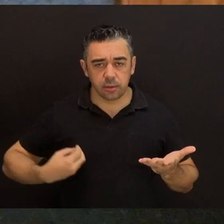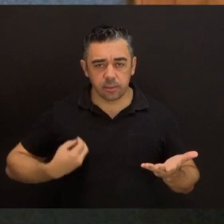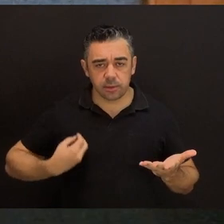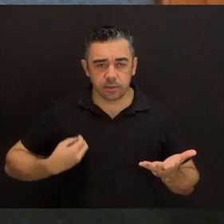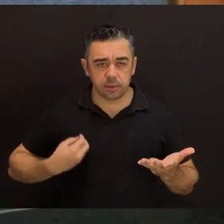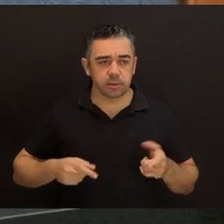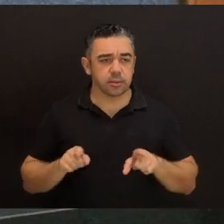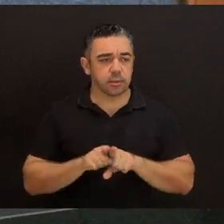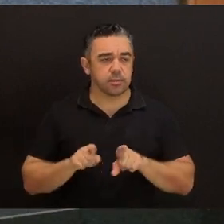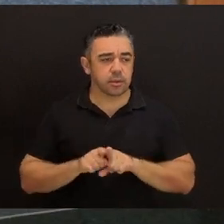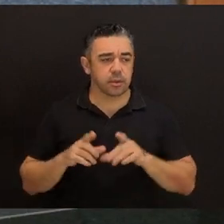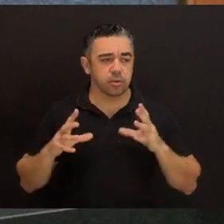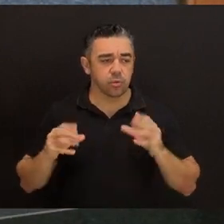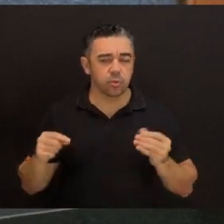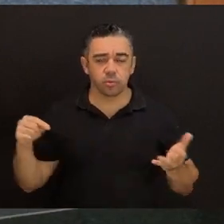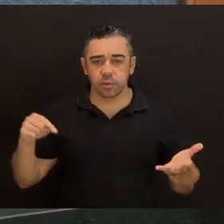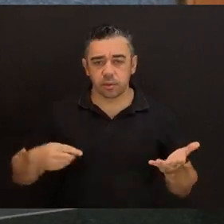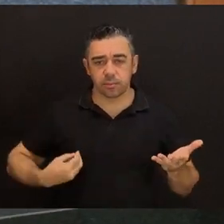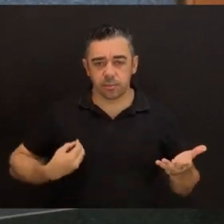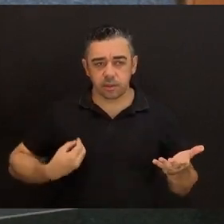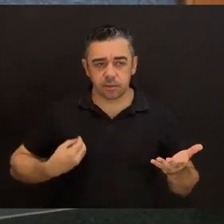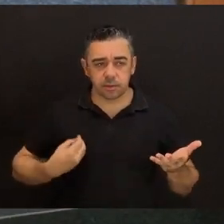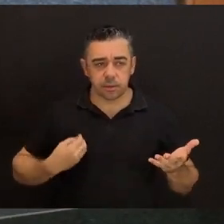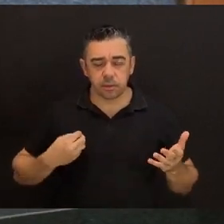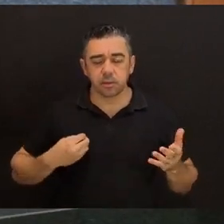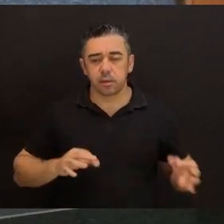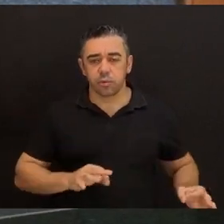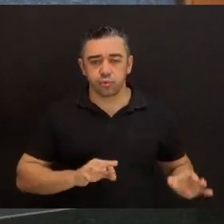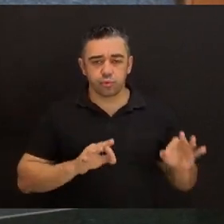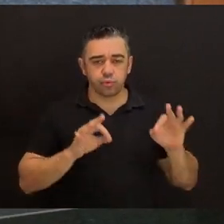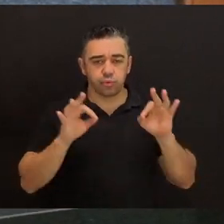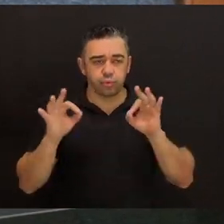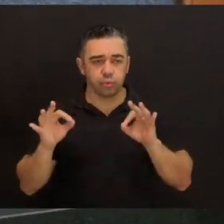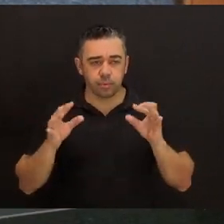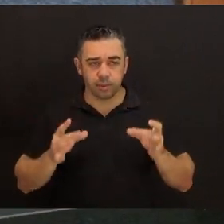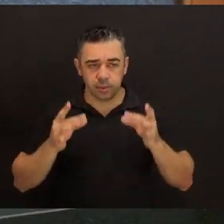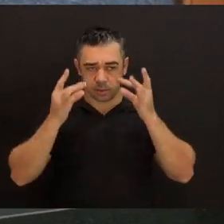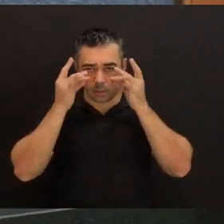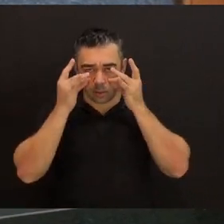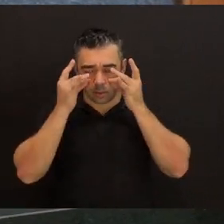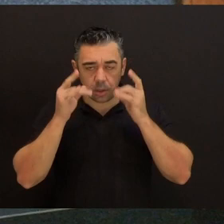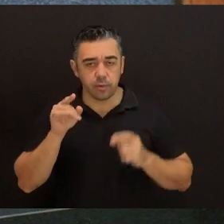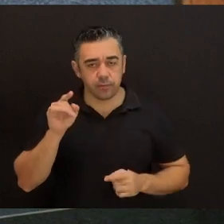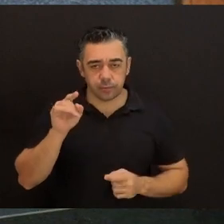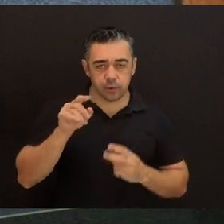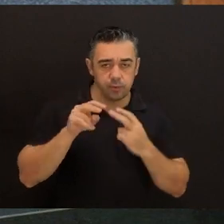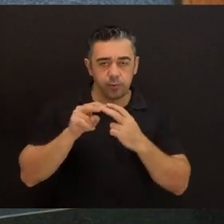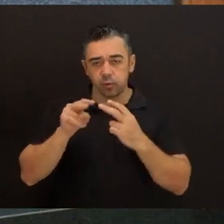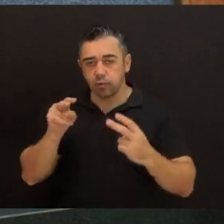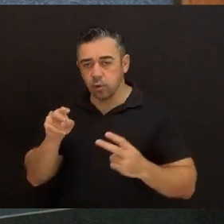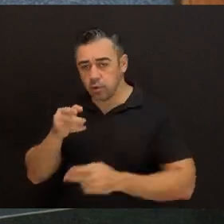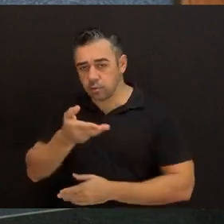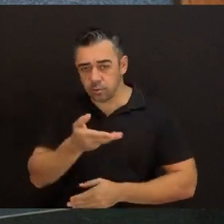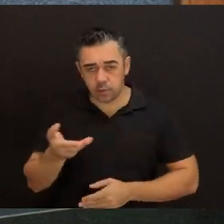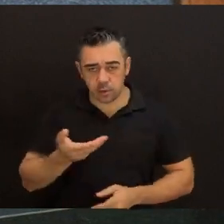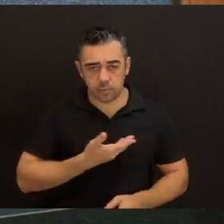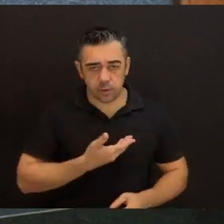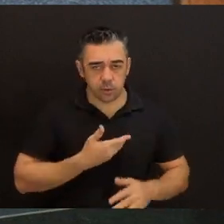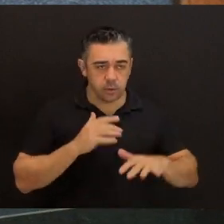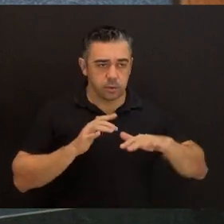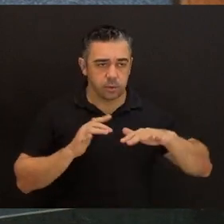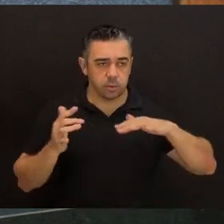saudar a todos que estão aqui acompanhando presencialmente de forma virtual dos nossos parceiros e amigos da rede social